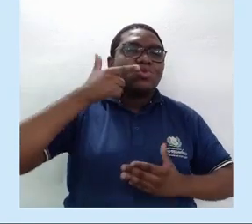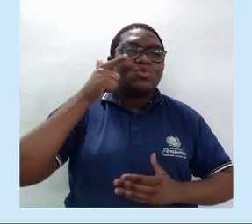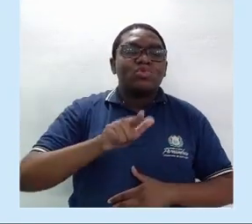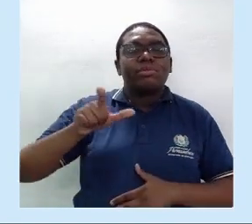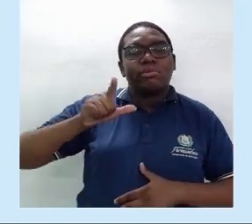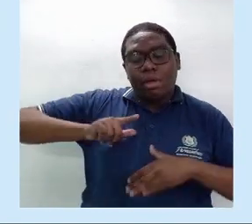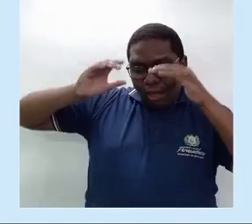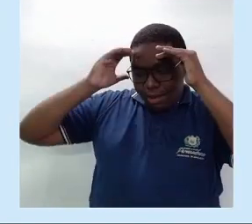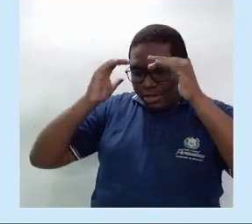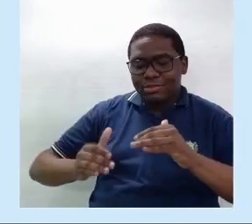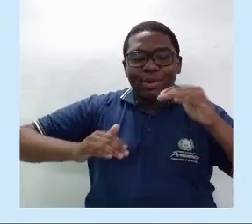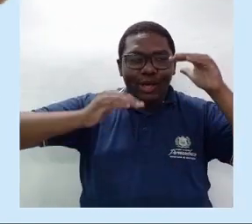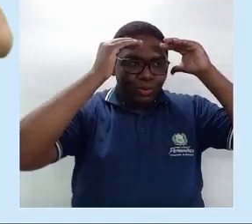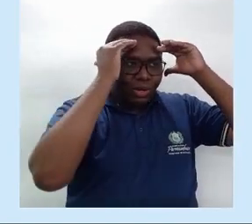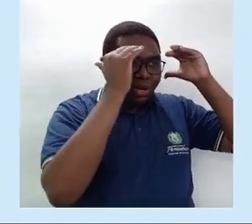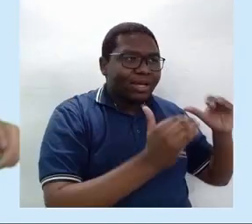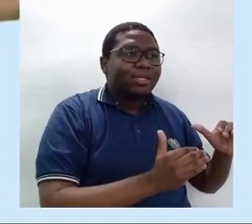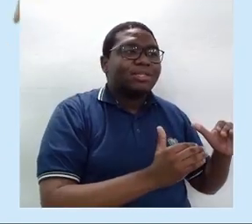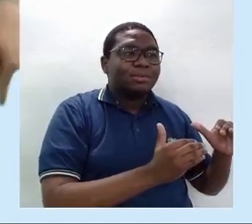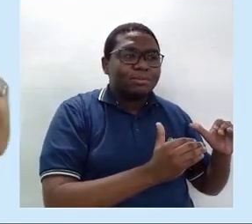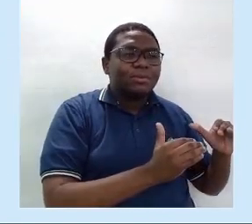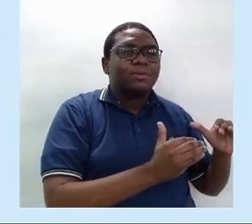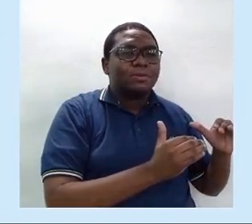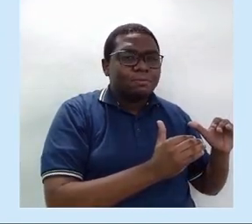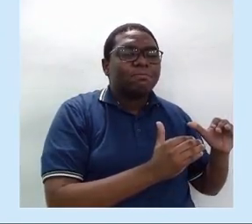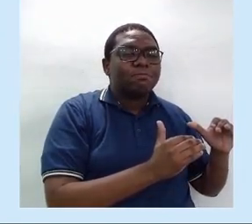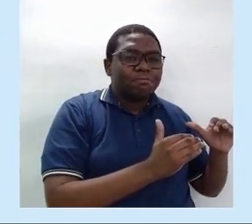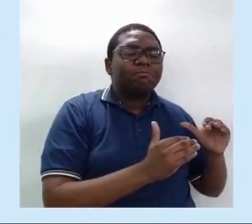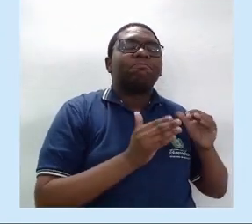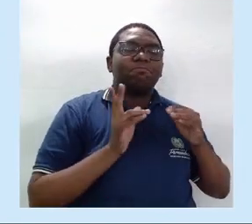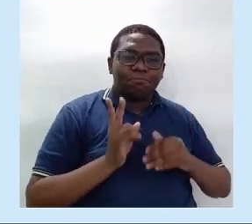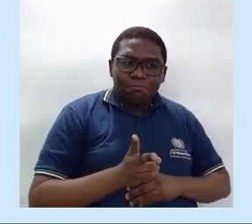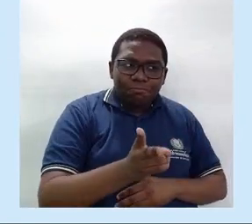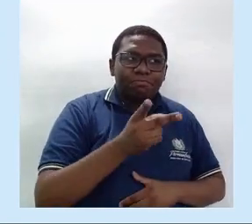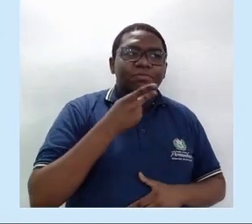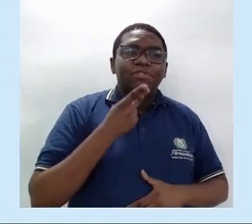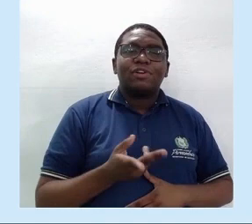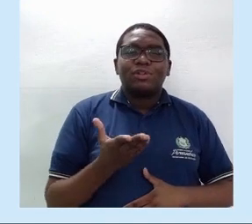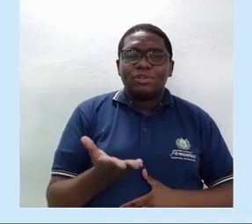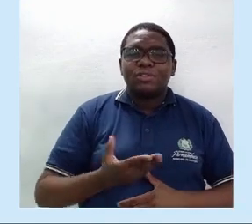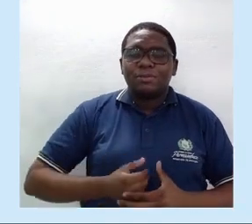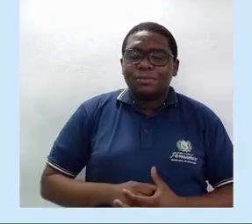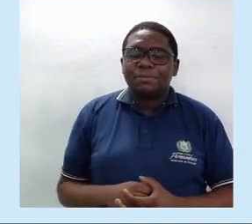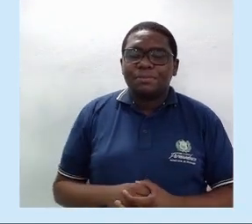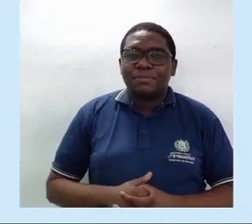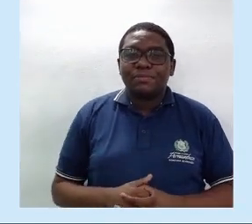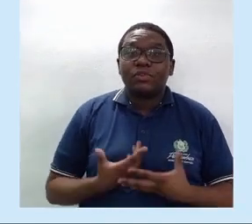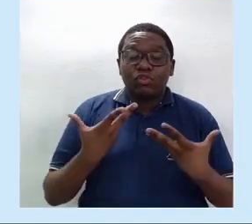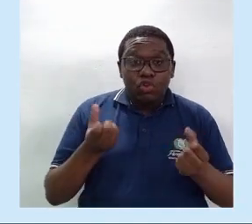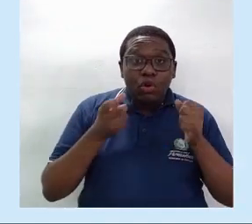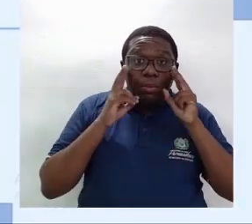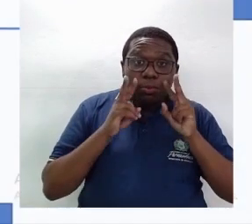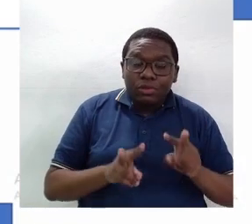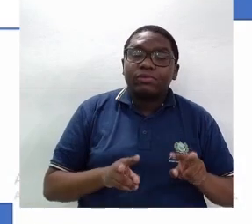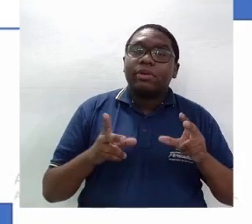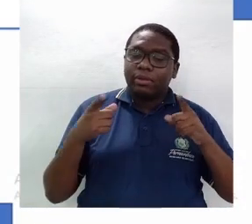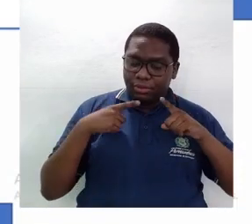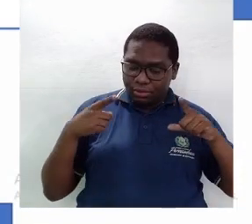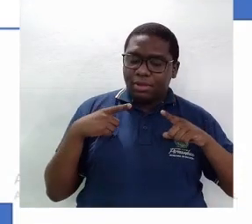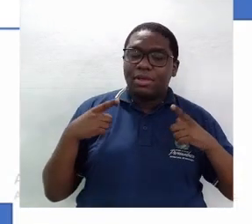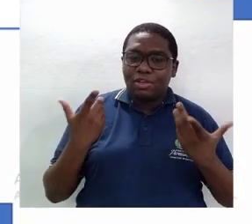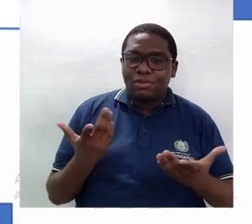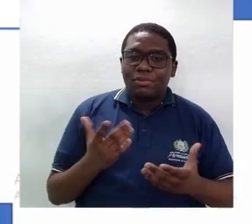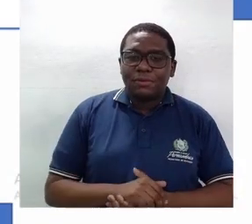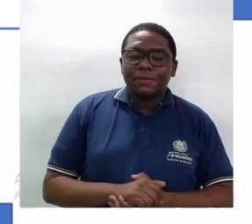ao outro. Retifico, bato nesta questão. Vamos lá aqui. Na tela nós temos a seguinte